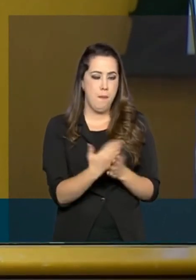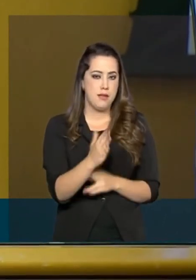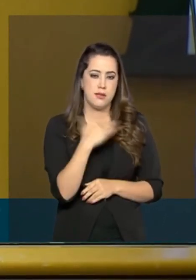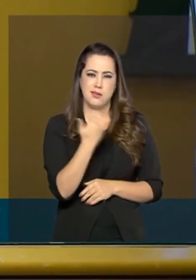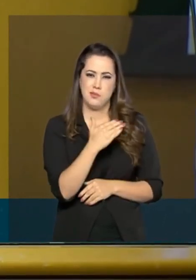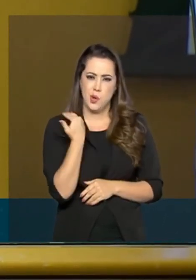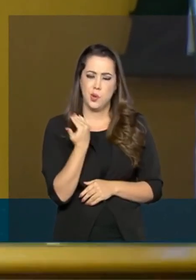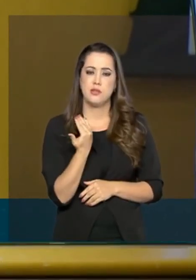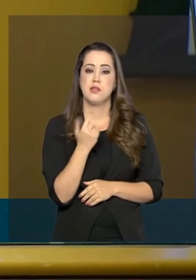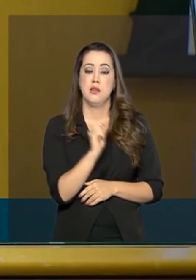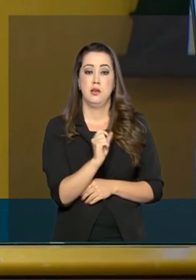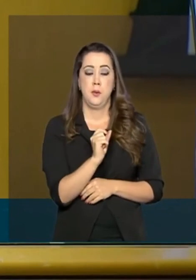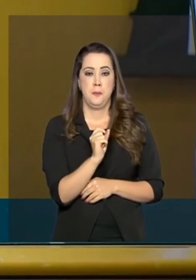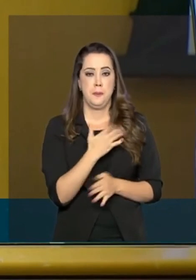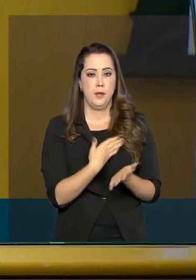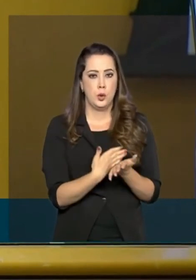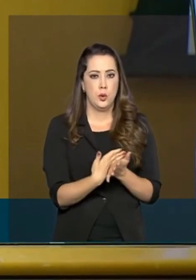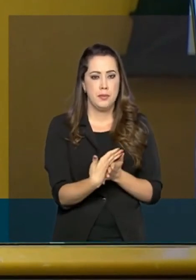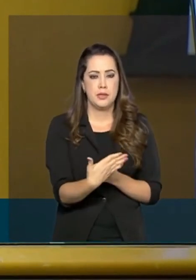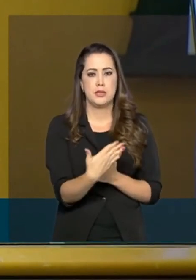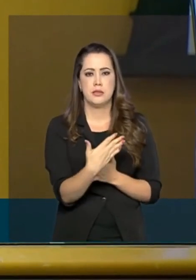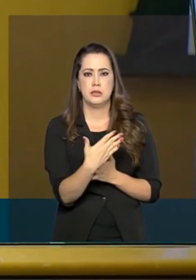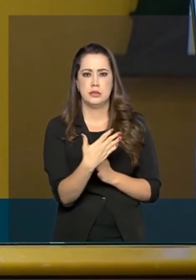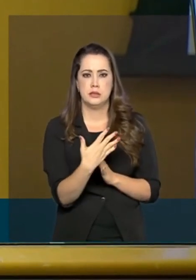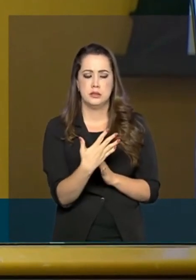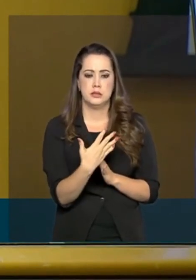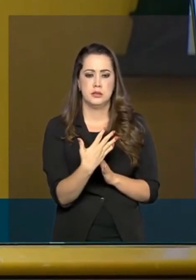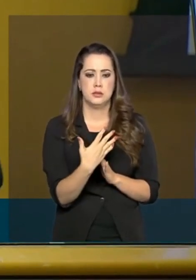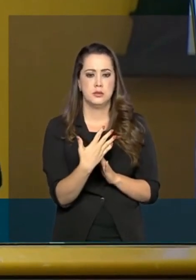então as perdas, quando começa a restrição de